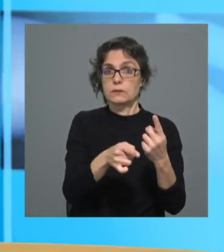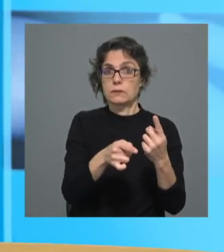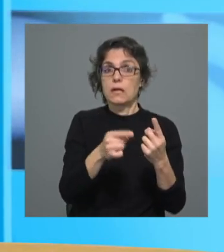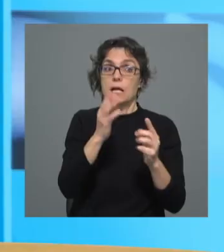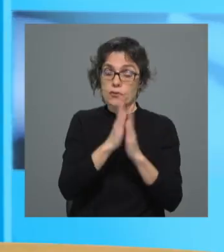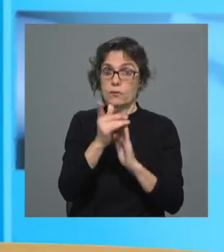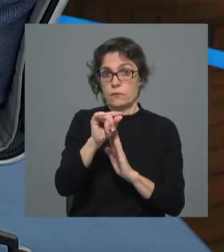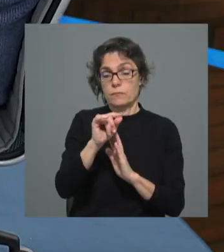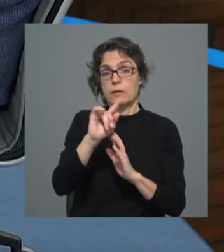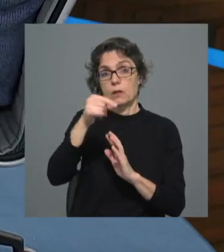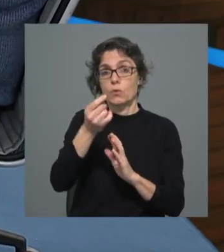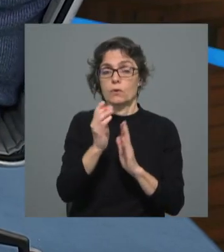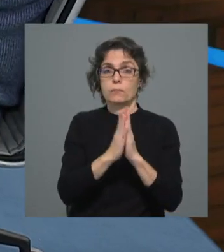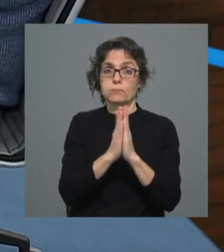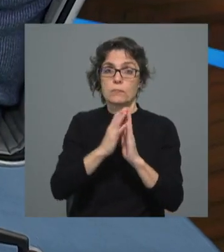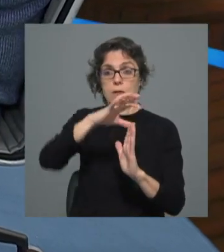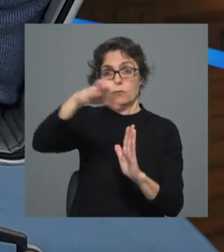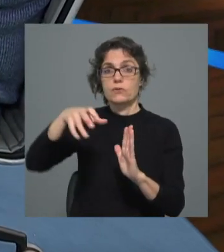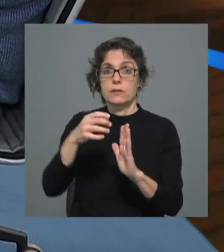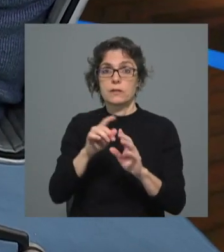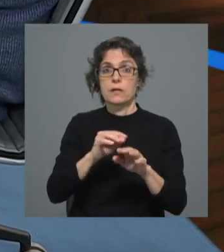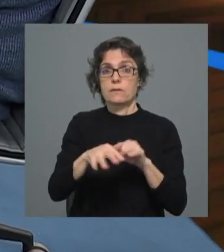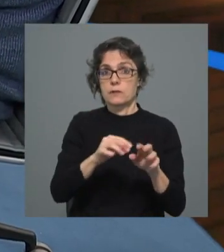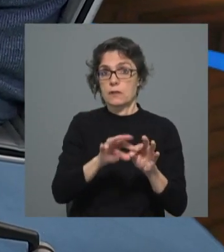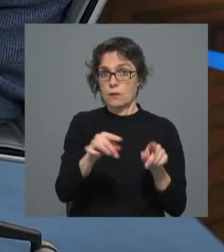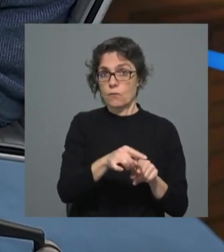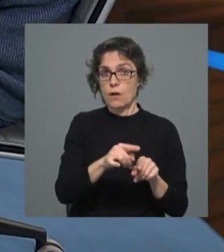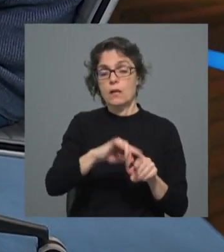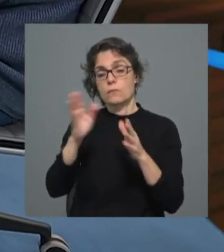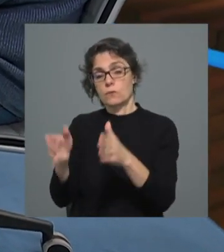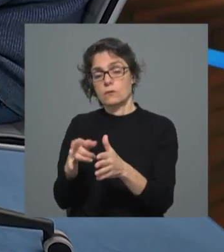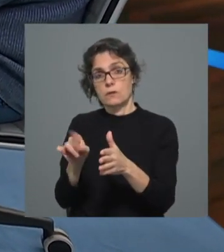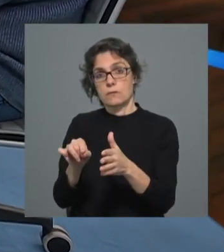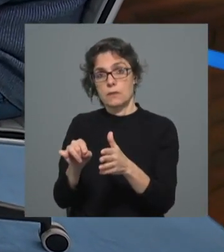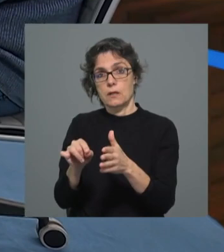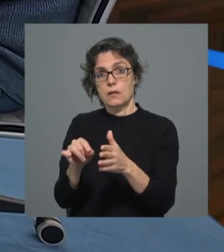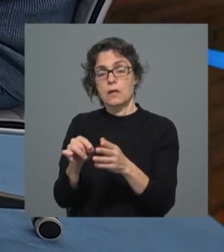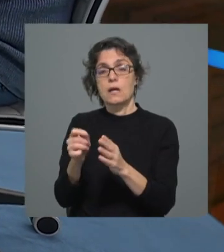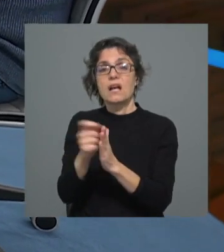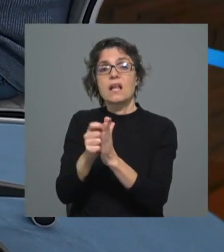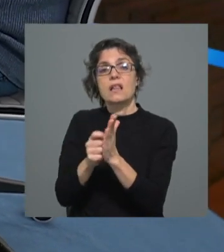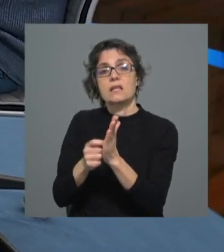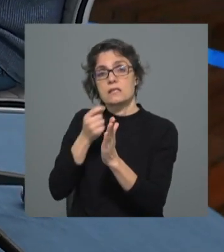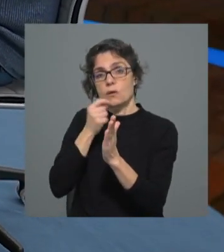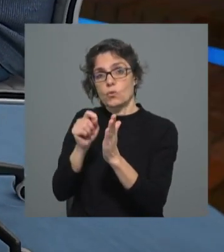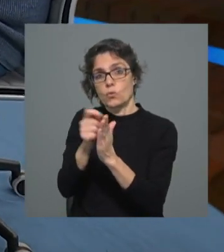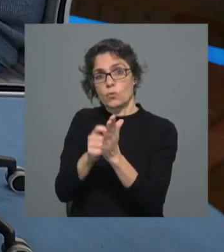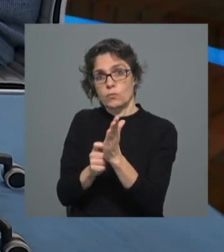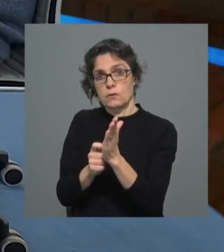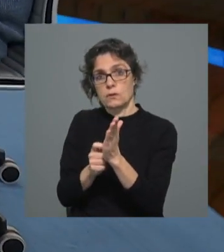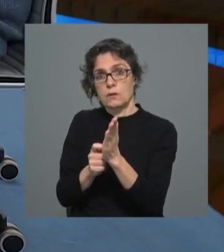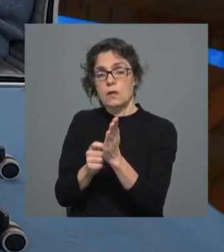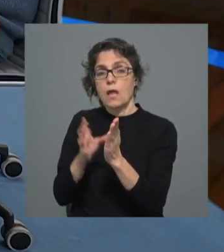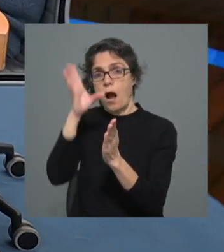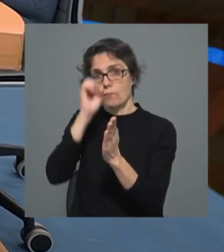isso. O segundo ponto, para mim, essencial, é não limitar esta questão à lista de sacerdotes ou de delegados abusadores.